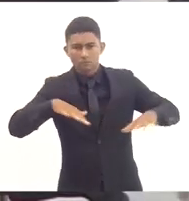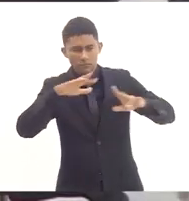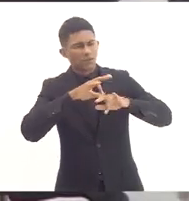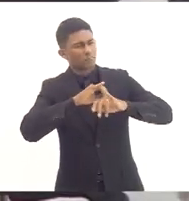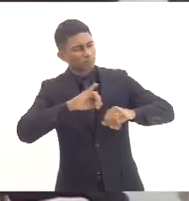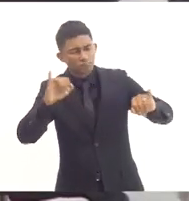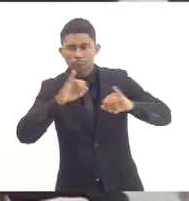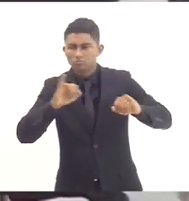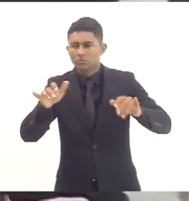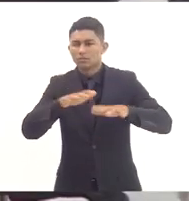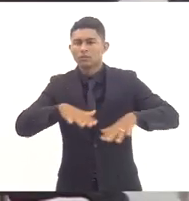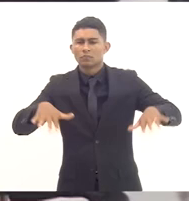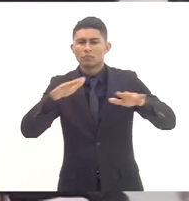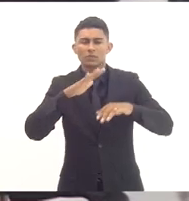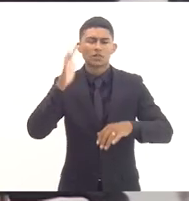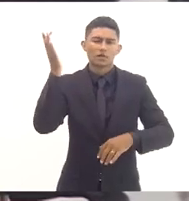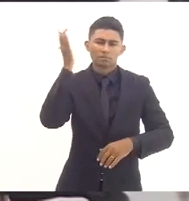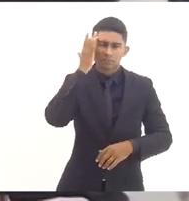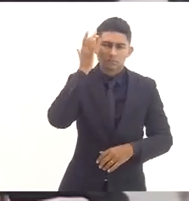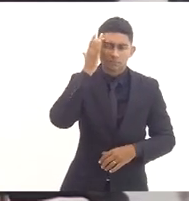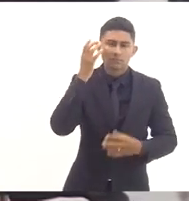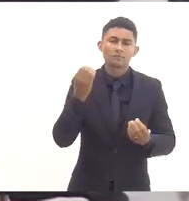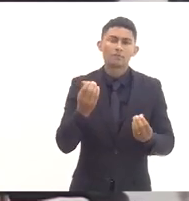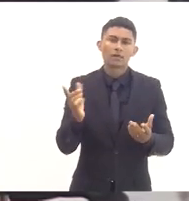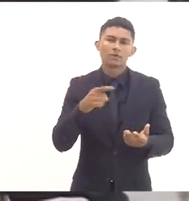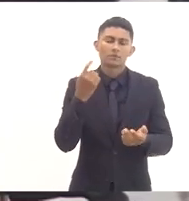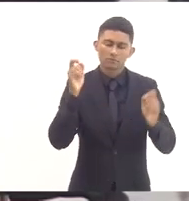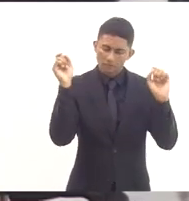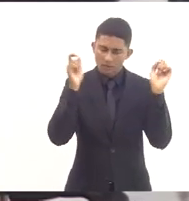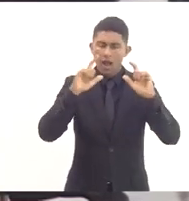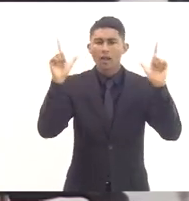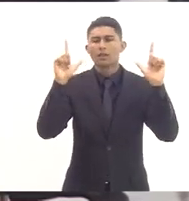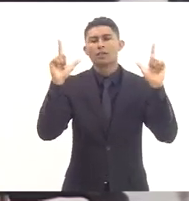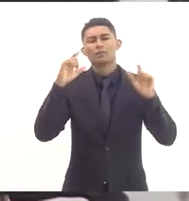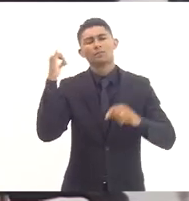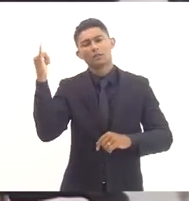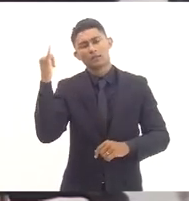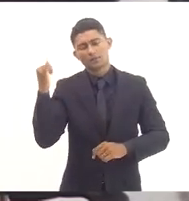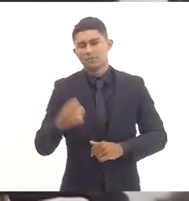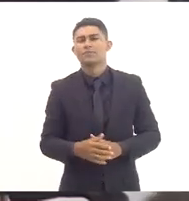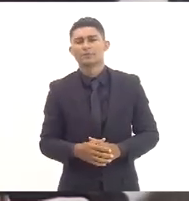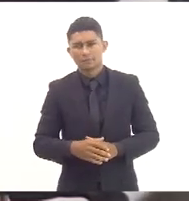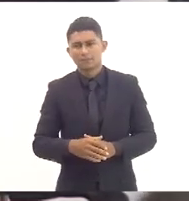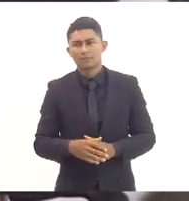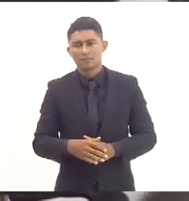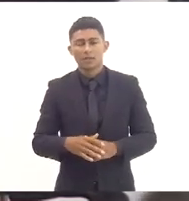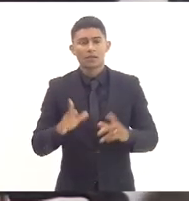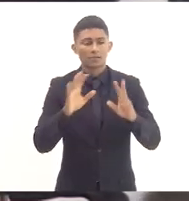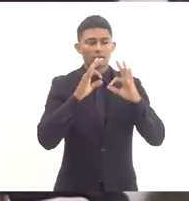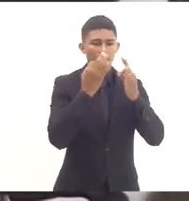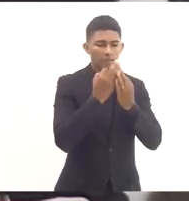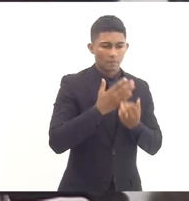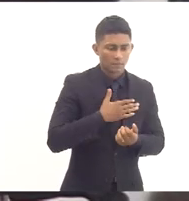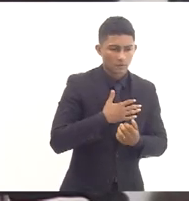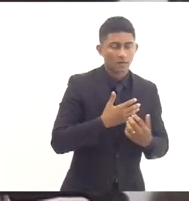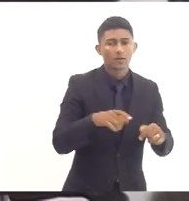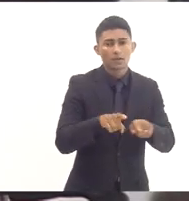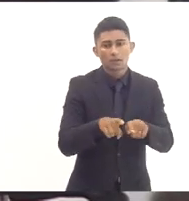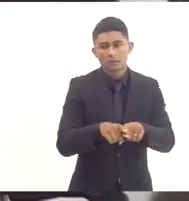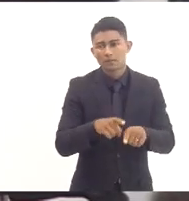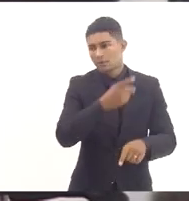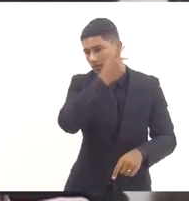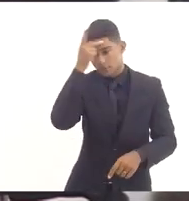para que a gente possa tá sempre atenta tudo o que acontece em volta da gente não só na nossa família mas em torno